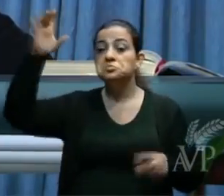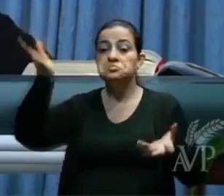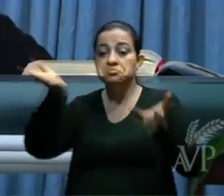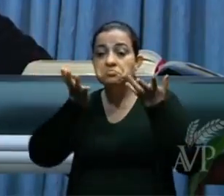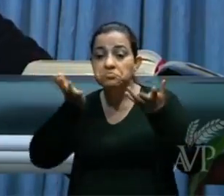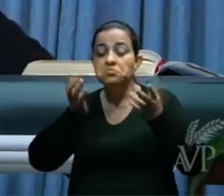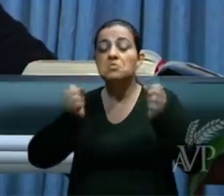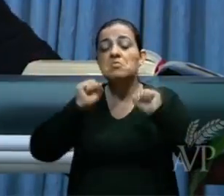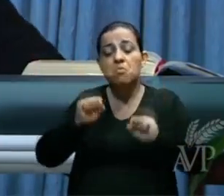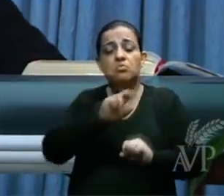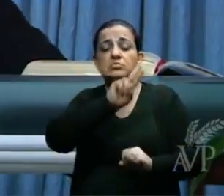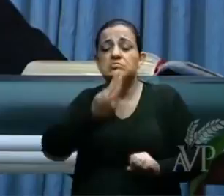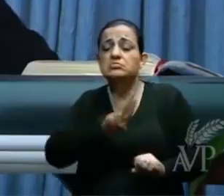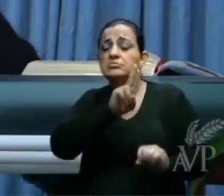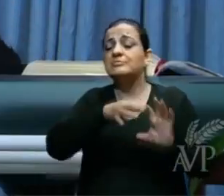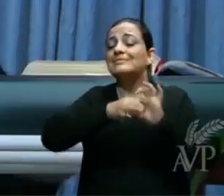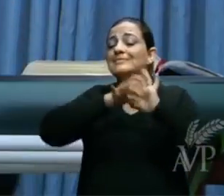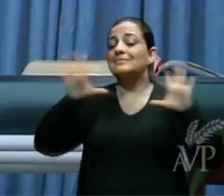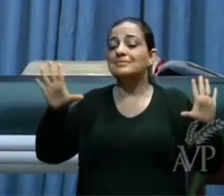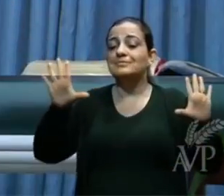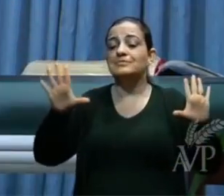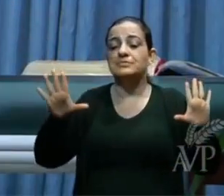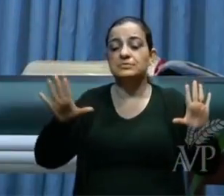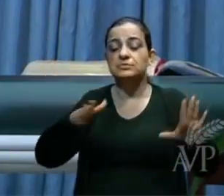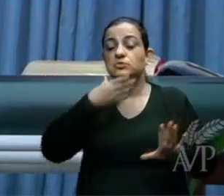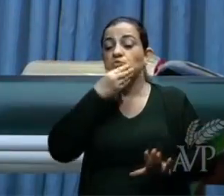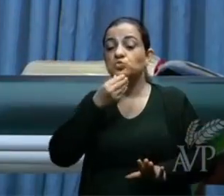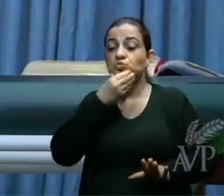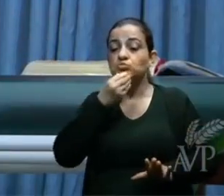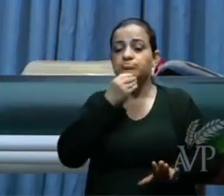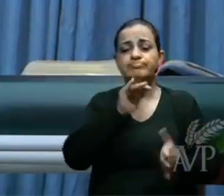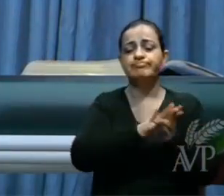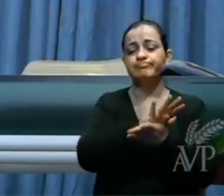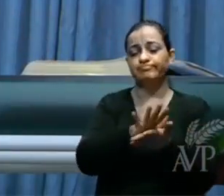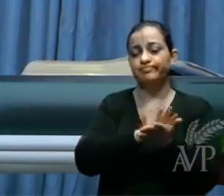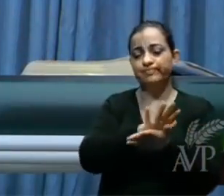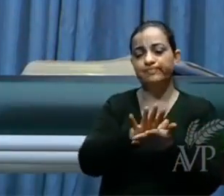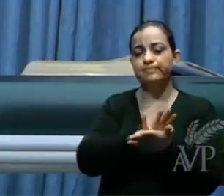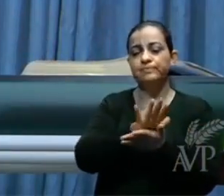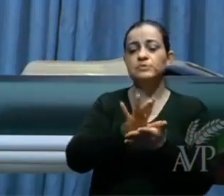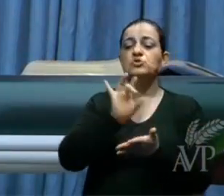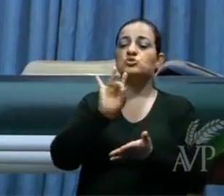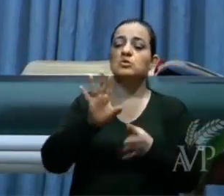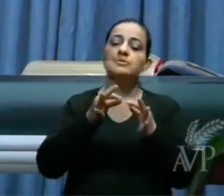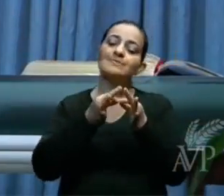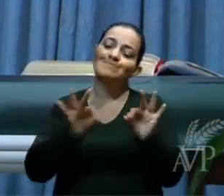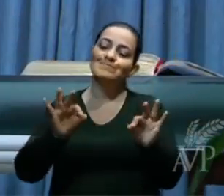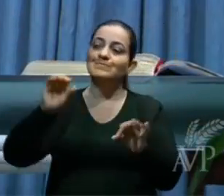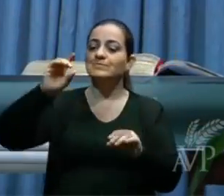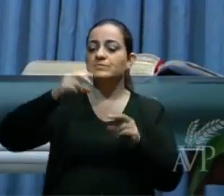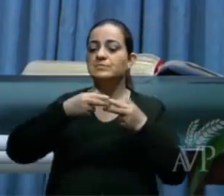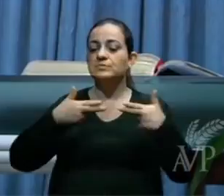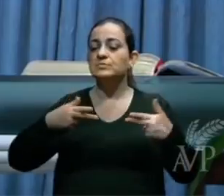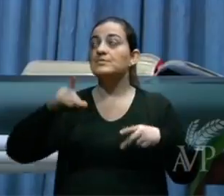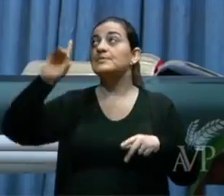pode usar então o homem não é nada mais do que um instrumento